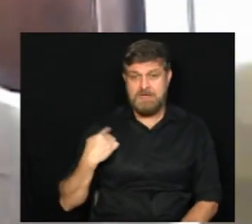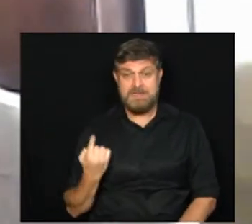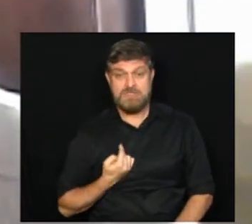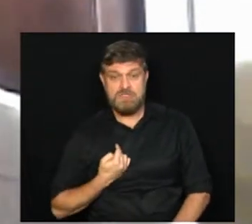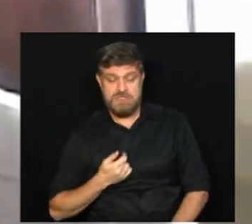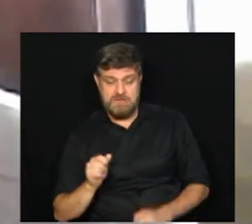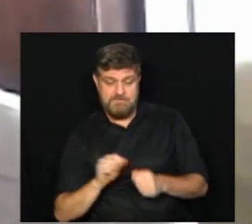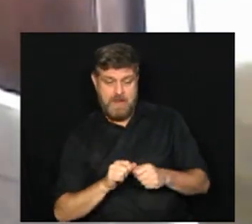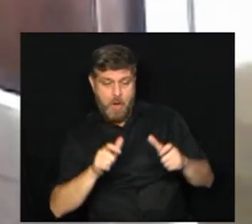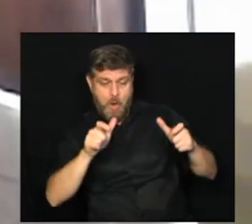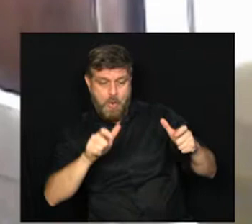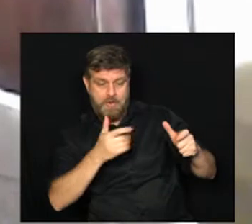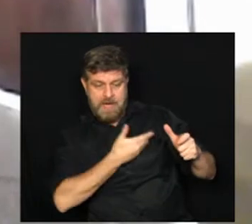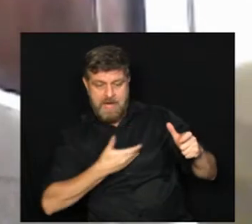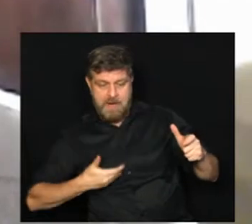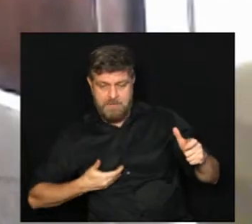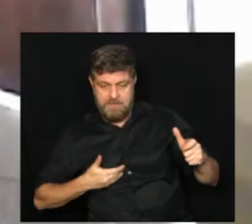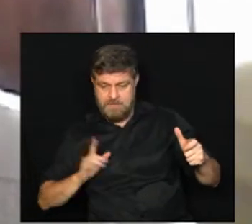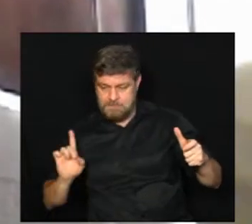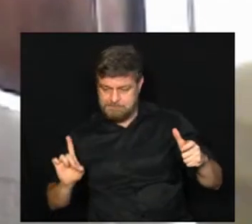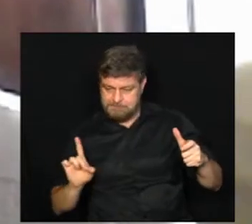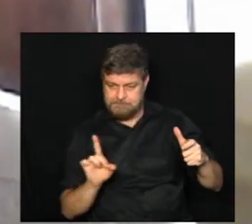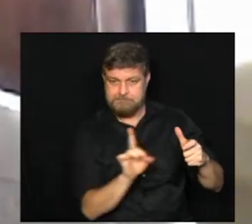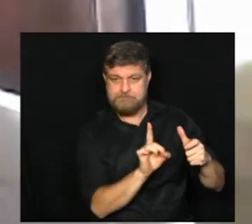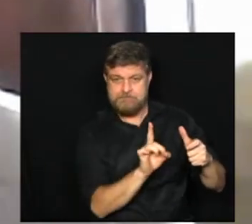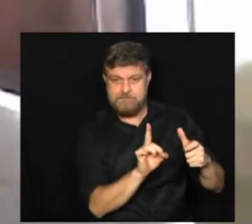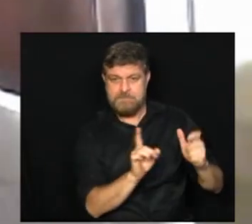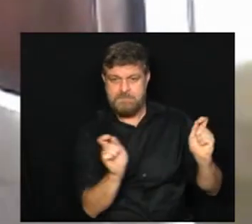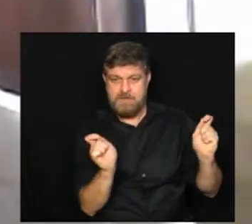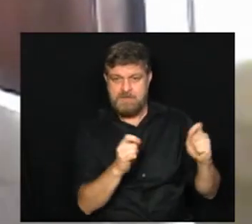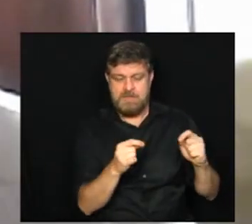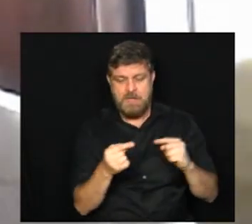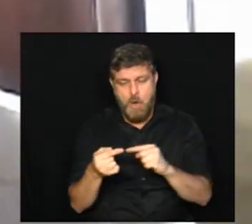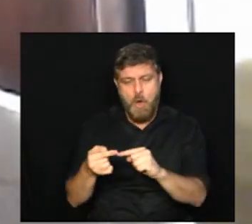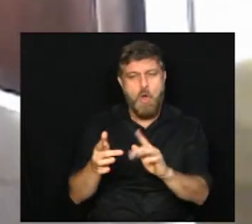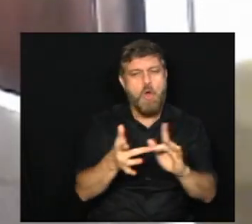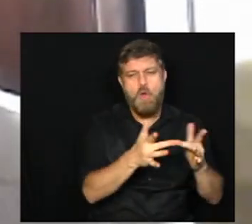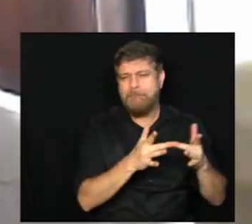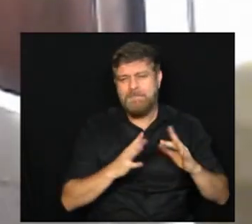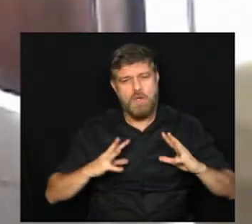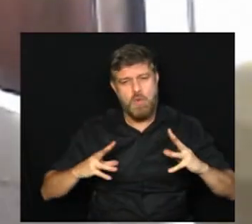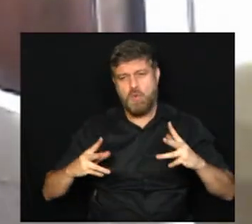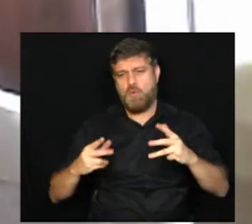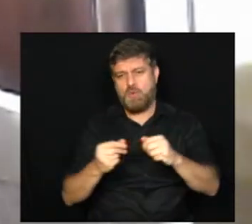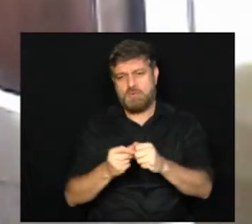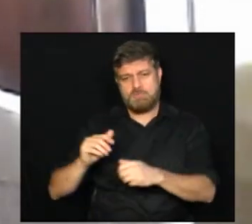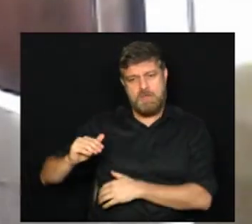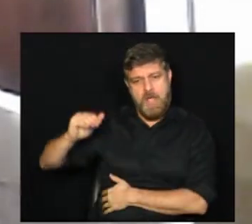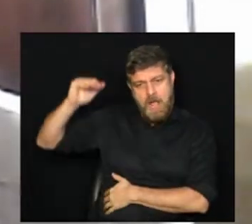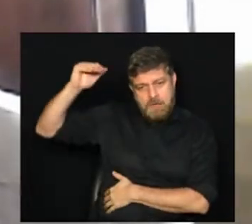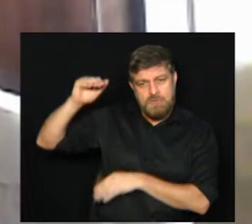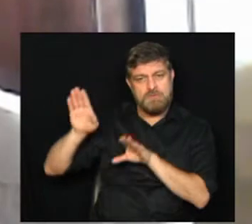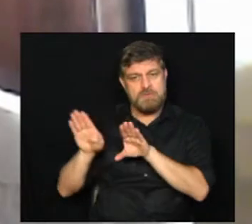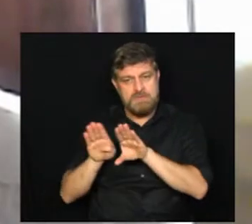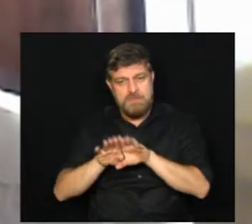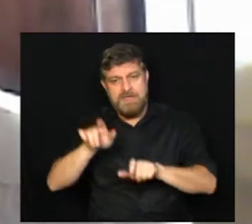público que é adequado para essa criança, ele é adequado para os adultos e, inclusive, para as pessoas que também têm